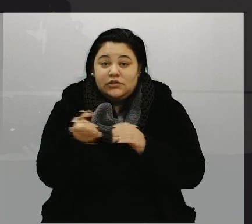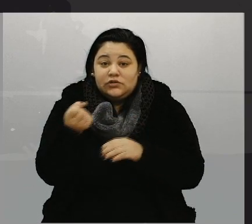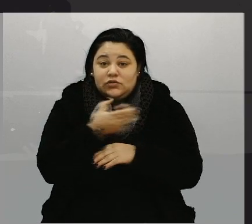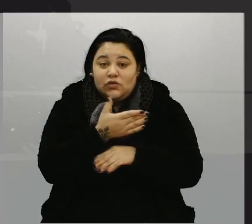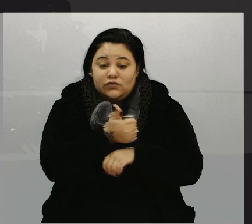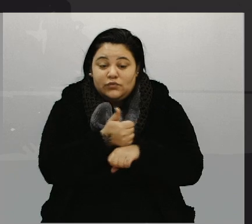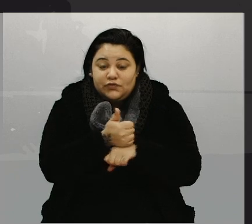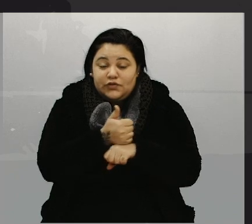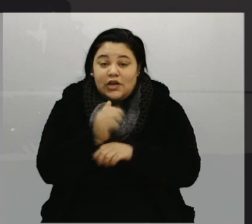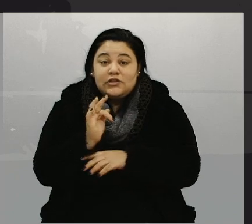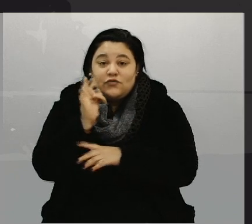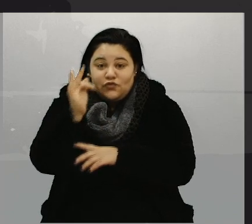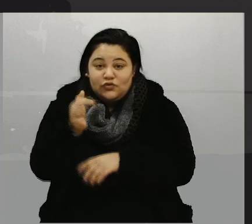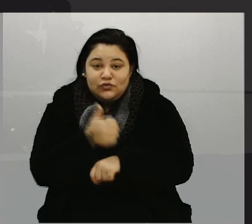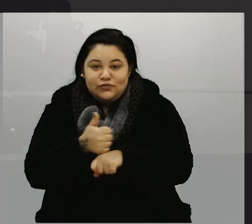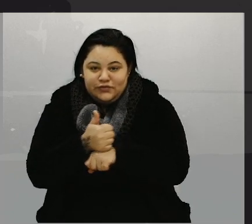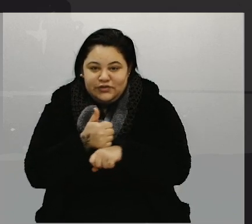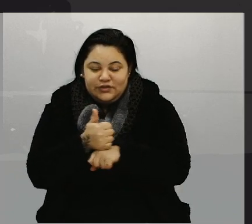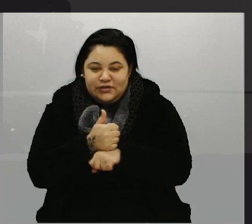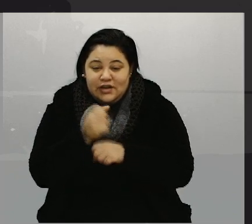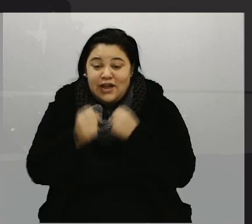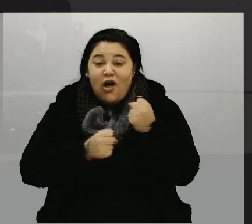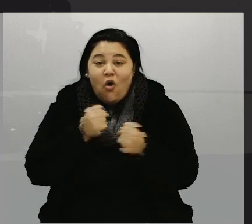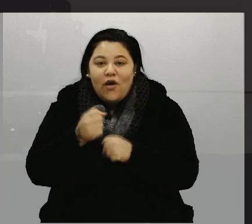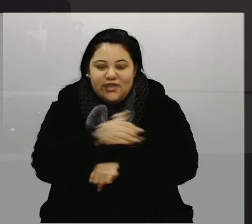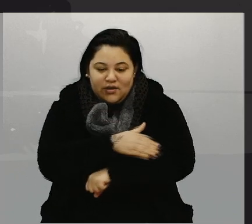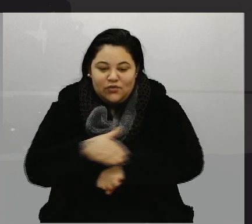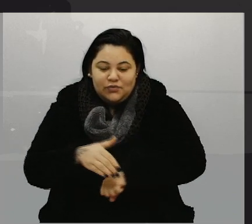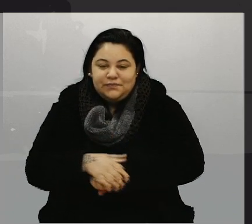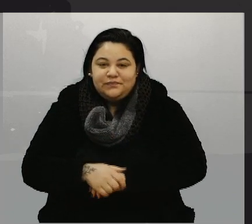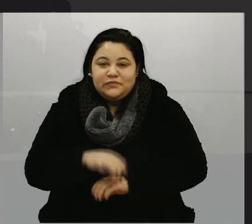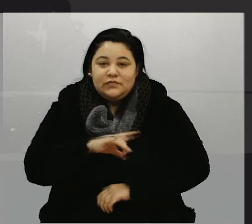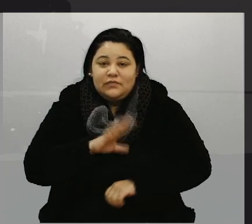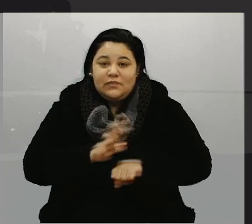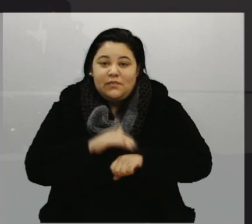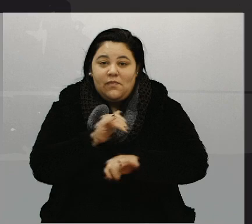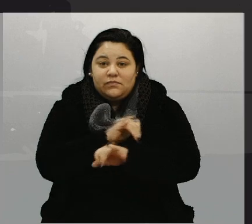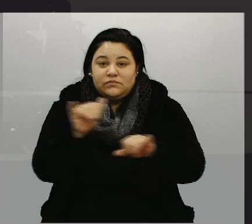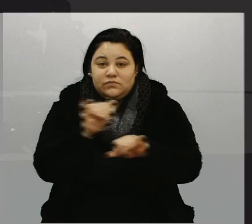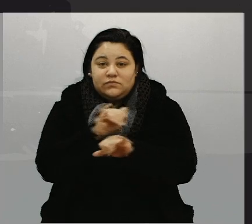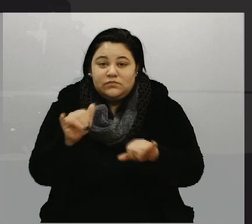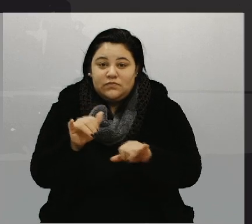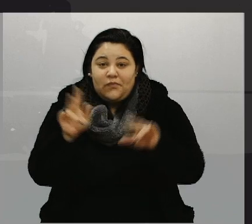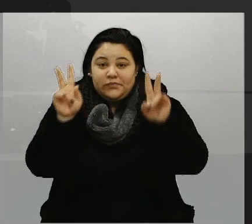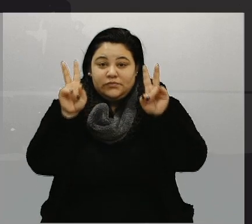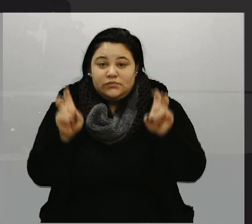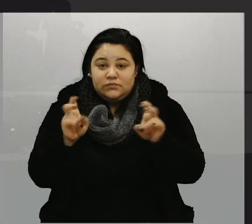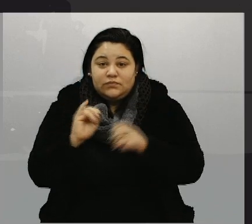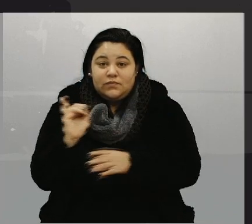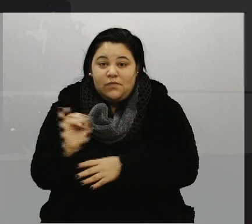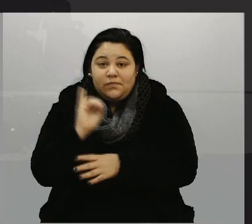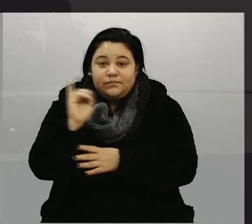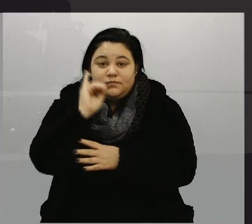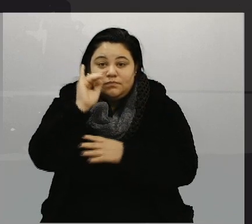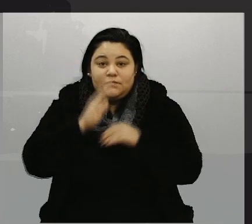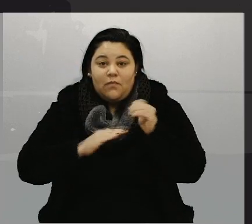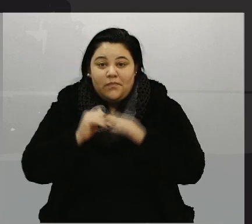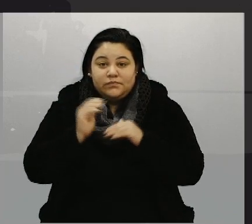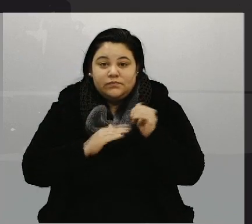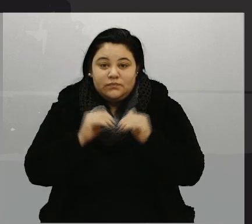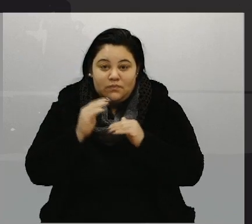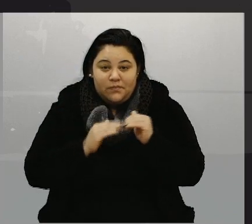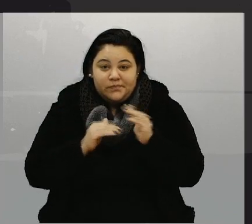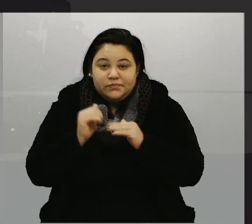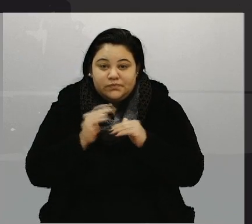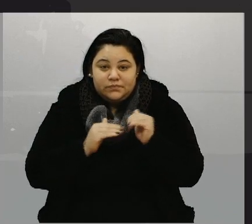e futuros na corrida de rua. Gerar mais informação sobre a importância da prática da atividade